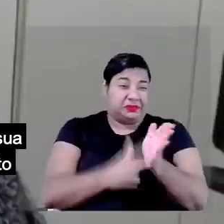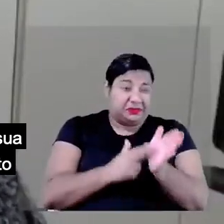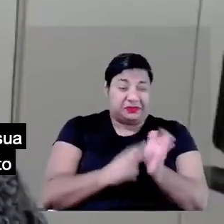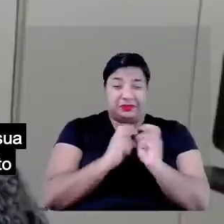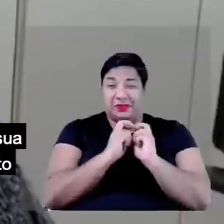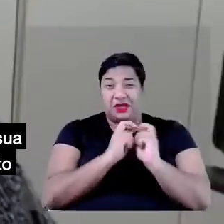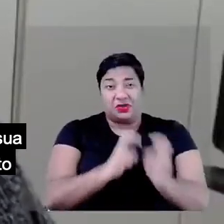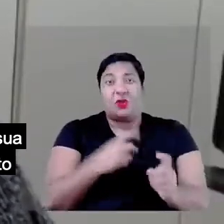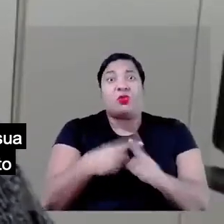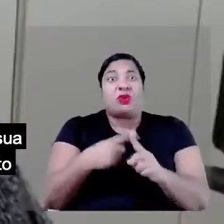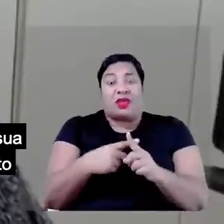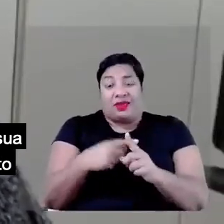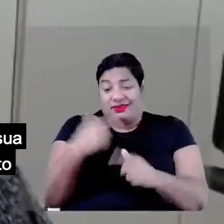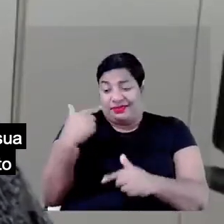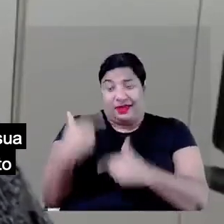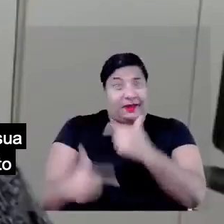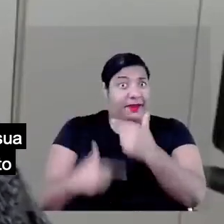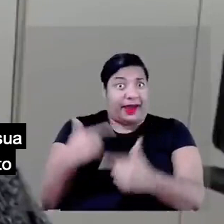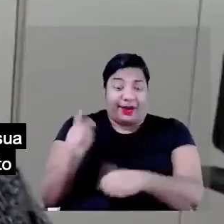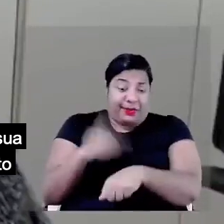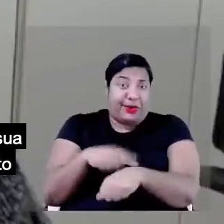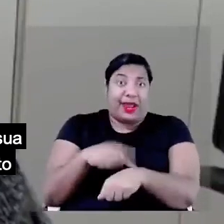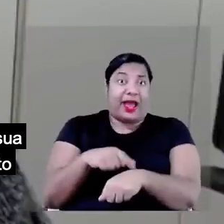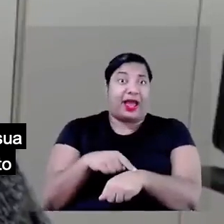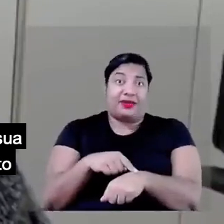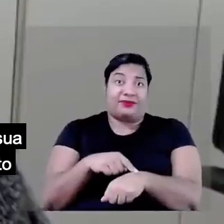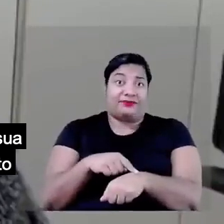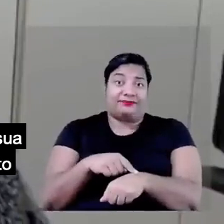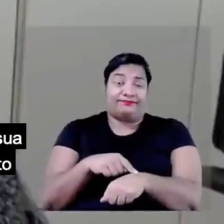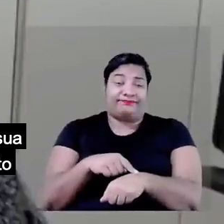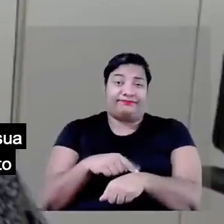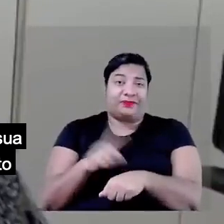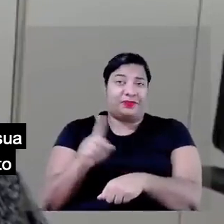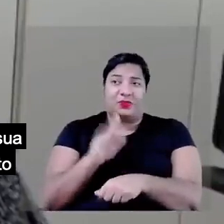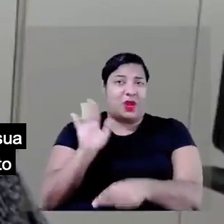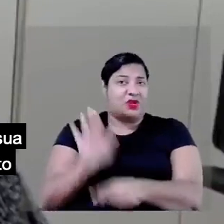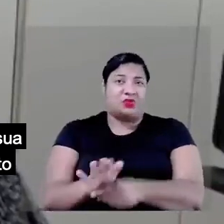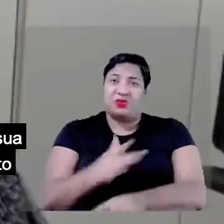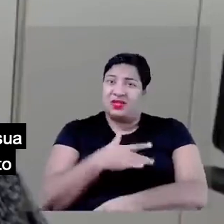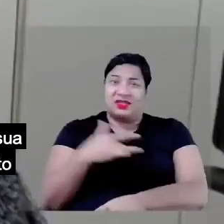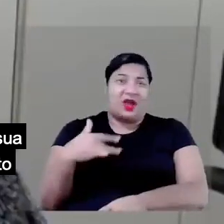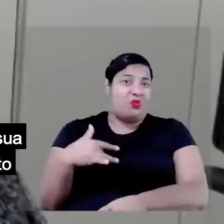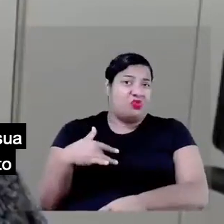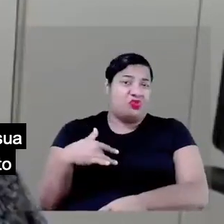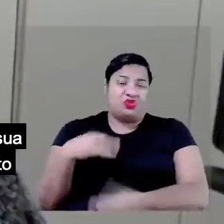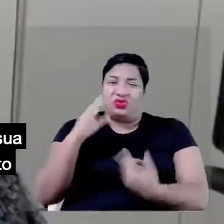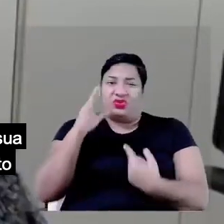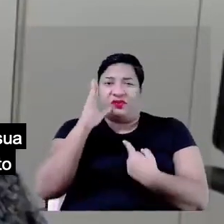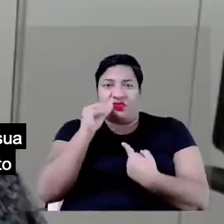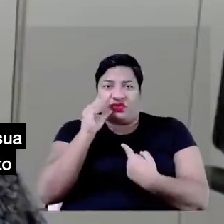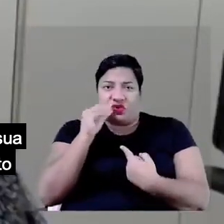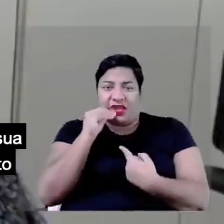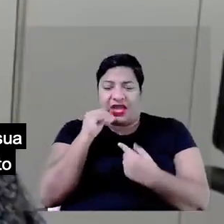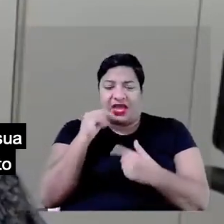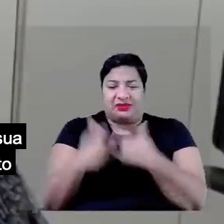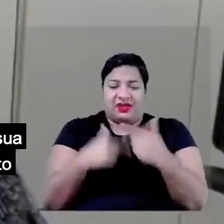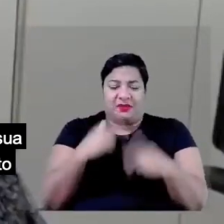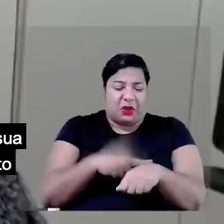de trabalho que privilegia não a saúde do trabalhador e nem a sua produtividade, sim questão de